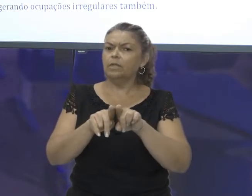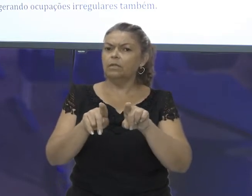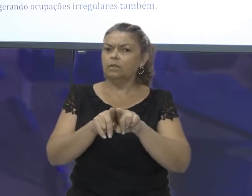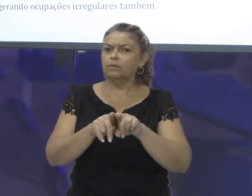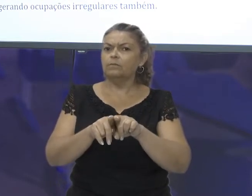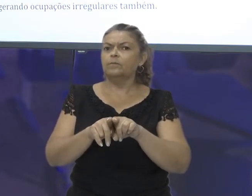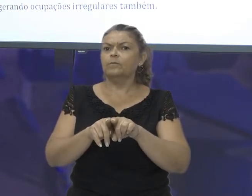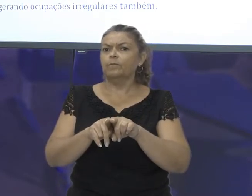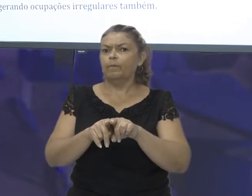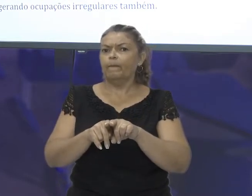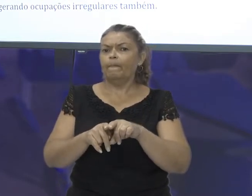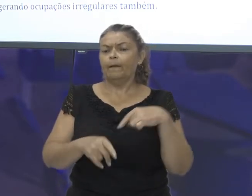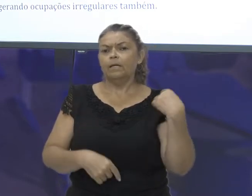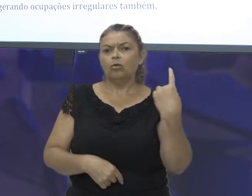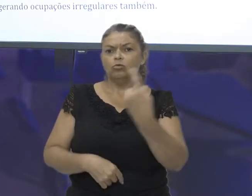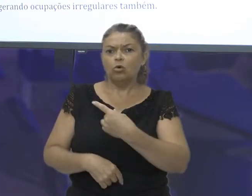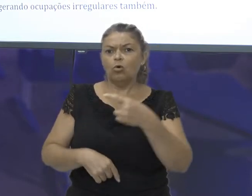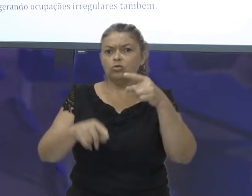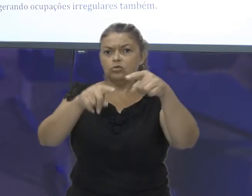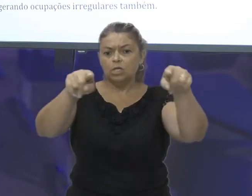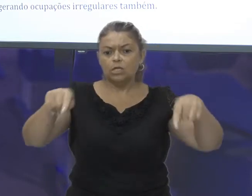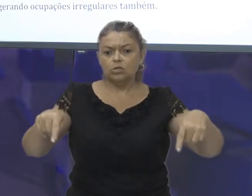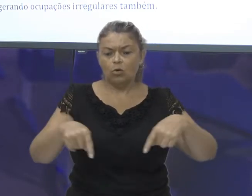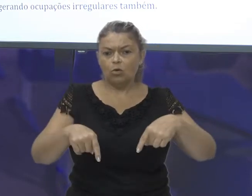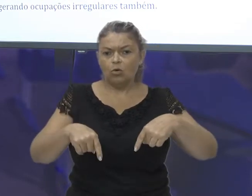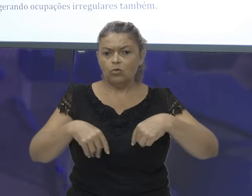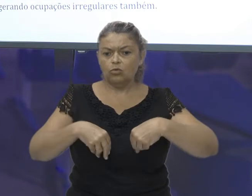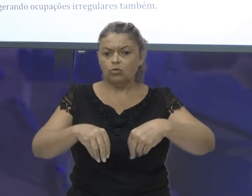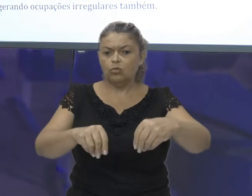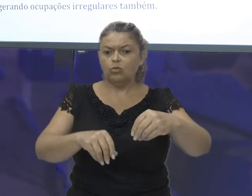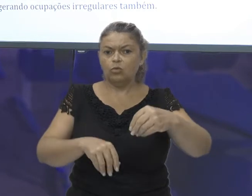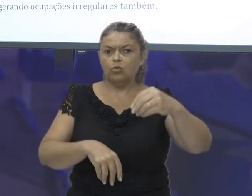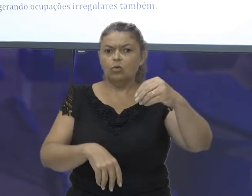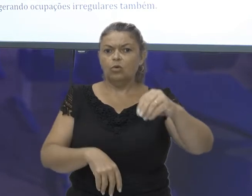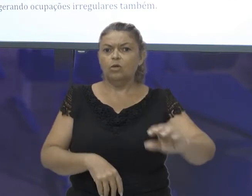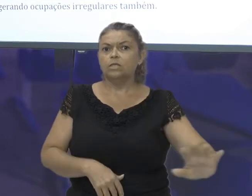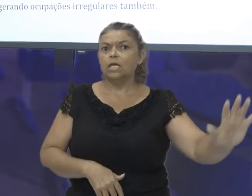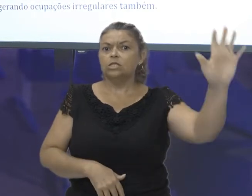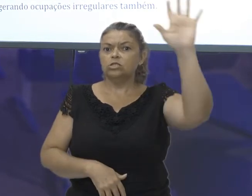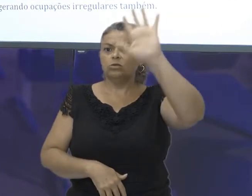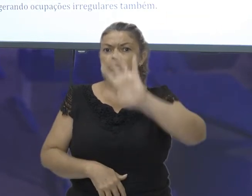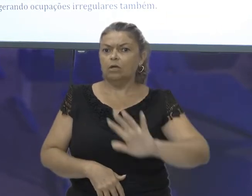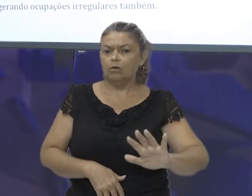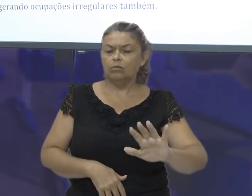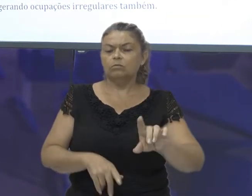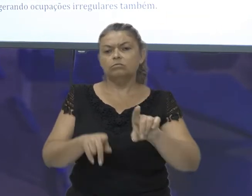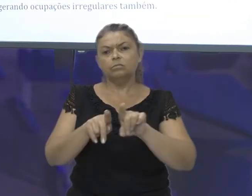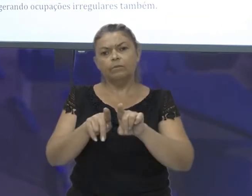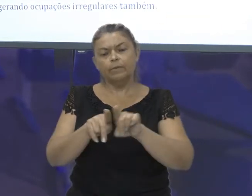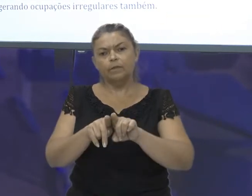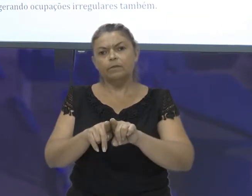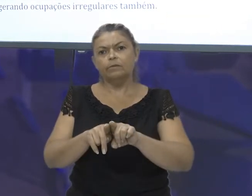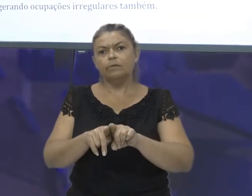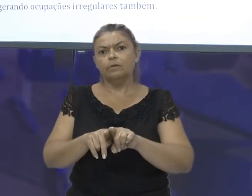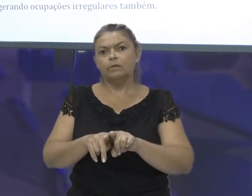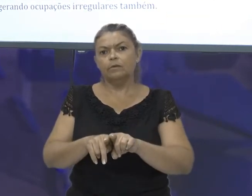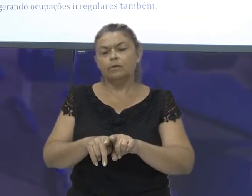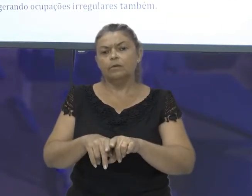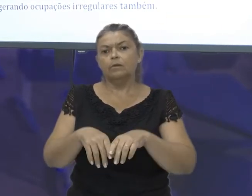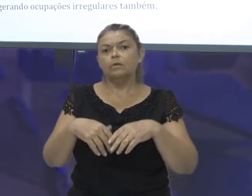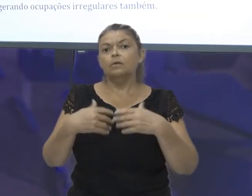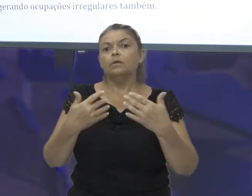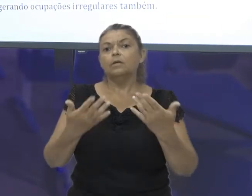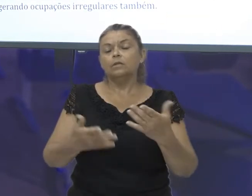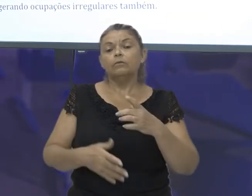também ao nosso território nacional, certo? O segundo território, que não é terra de ninguém, ele